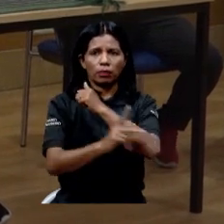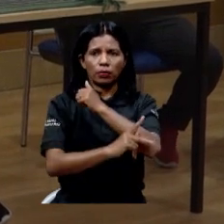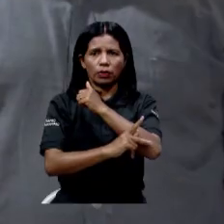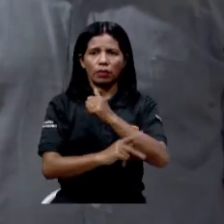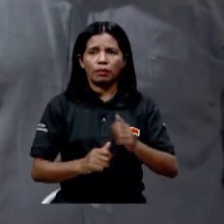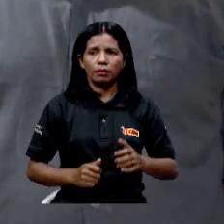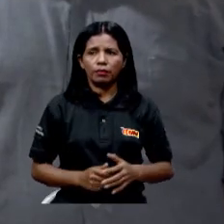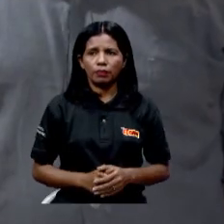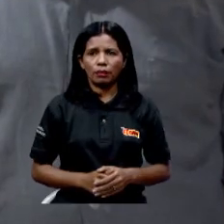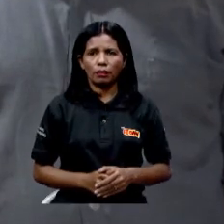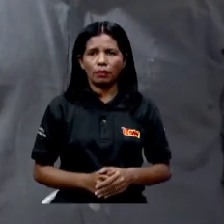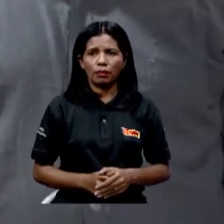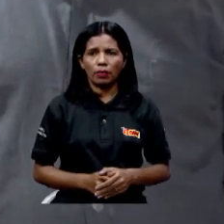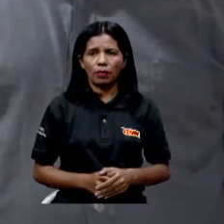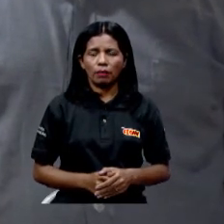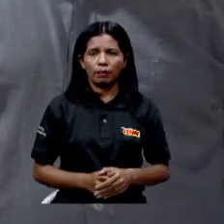que ir a...